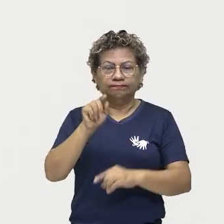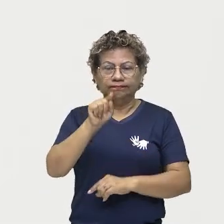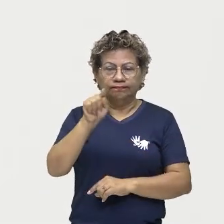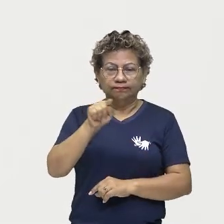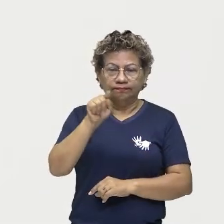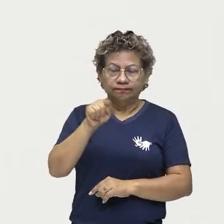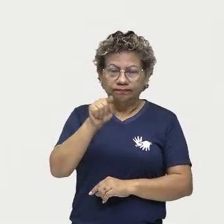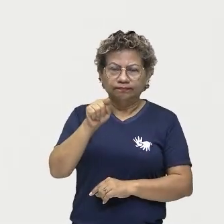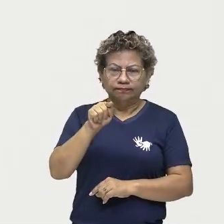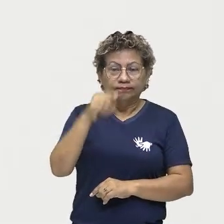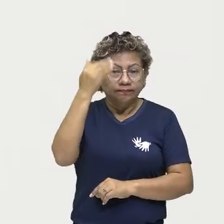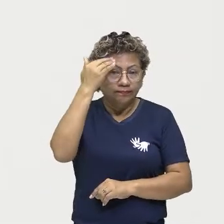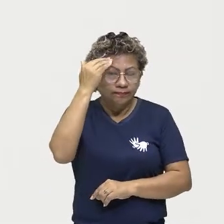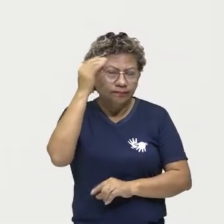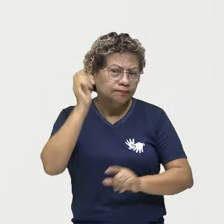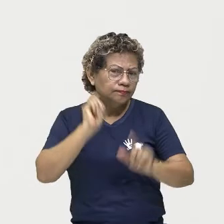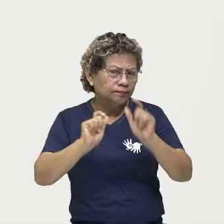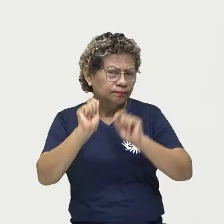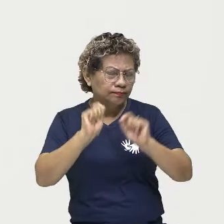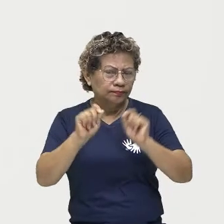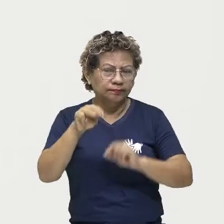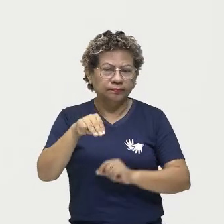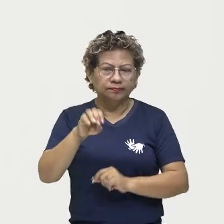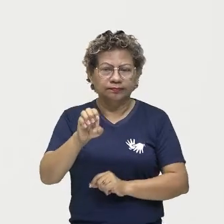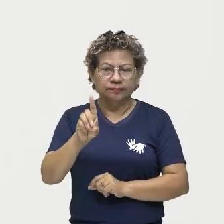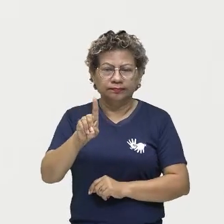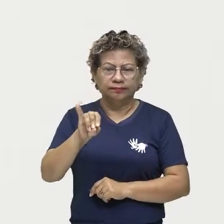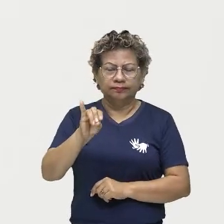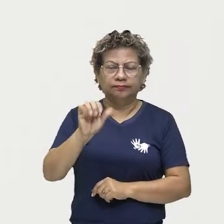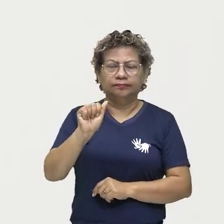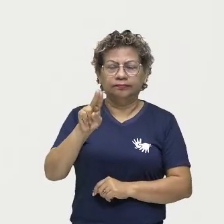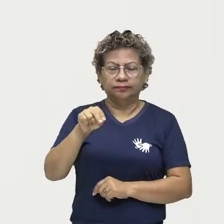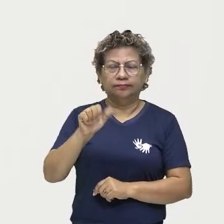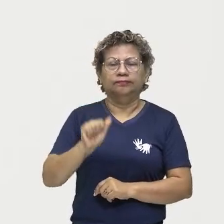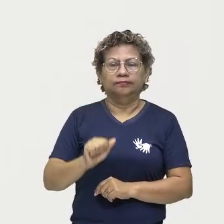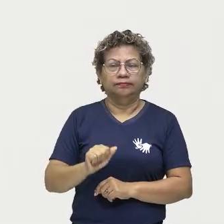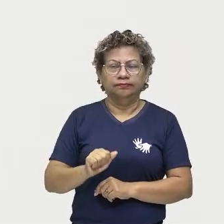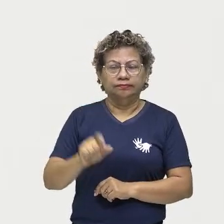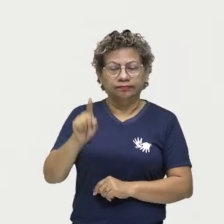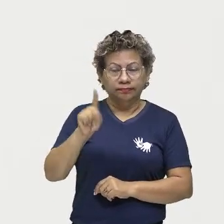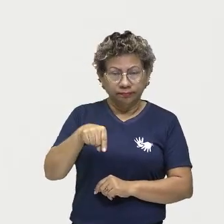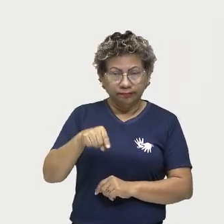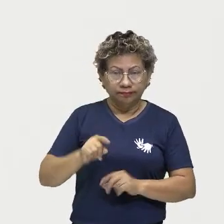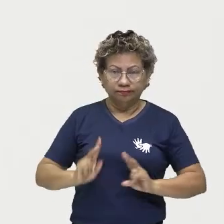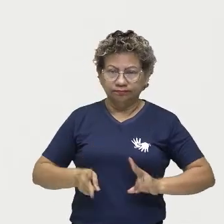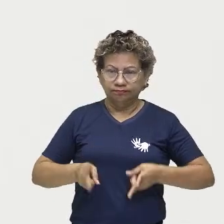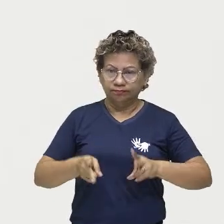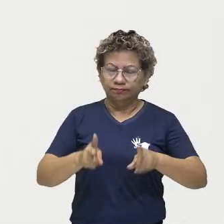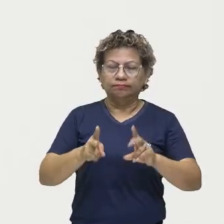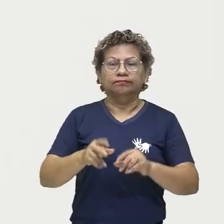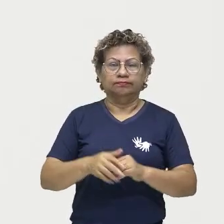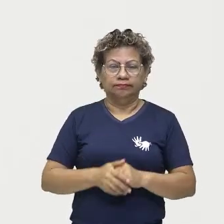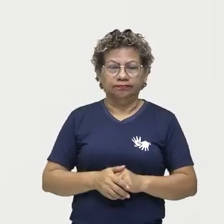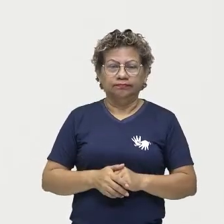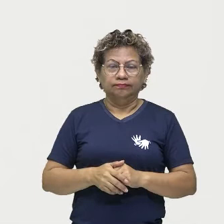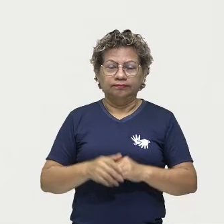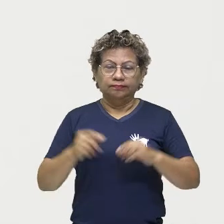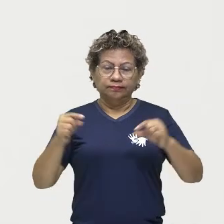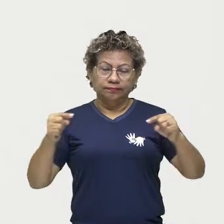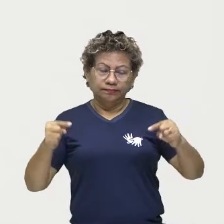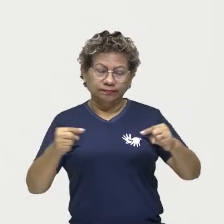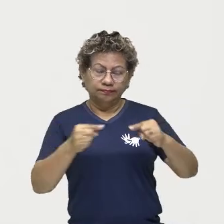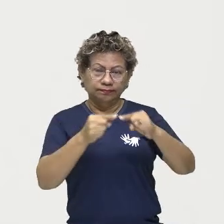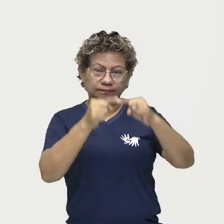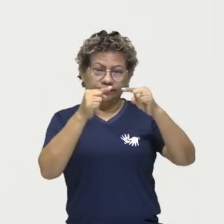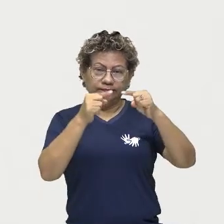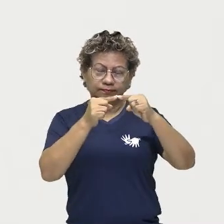entender o que é mediana. É o segmento de reta que liga o vértice de um triângulo ao meio